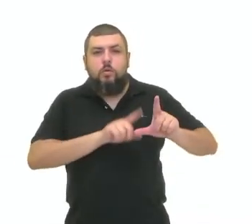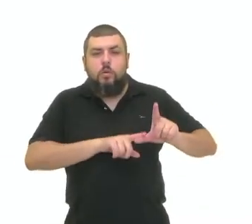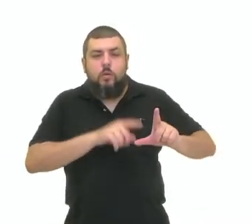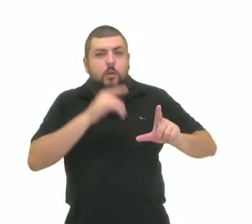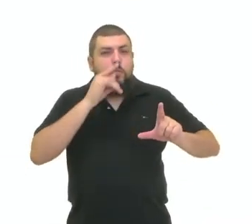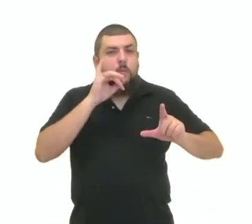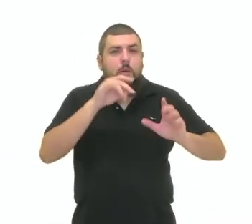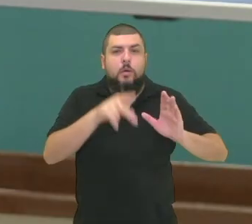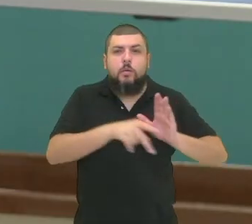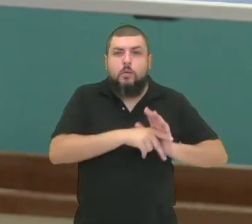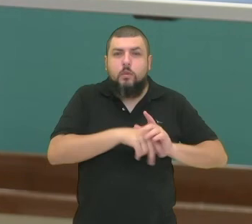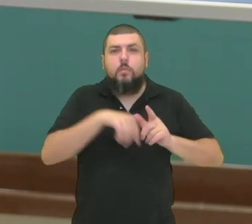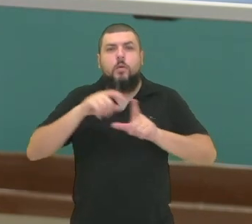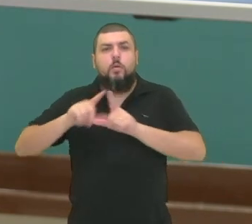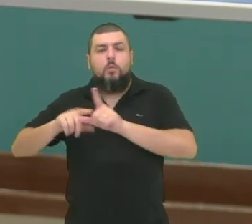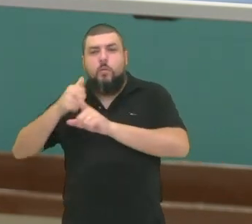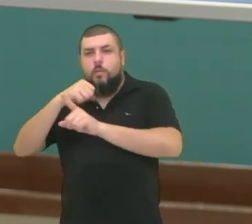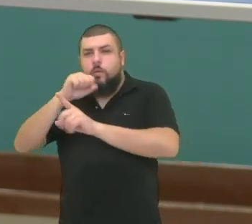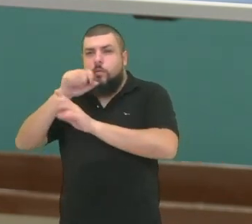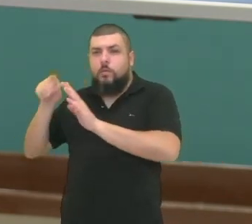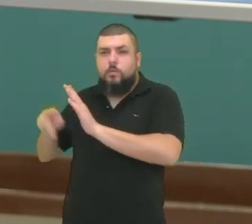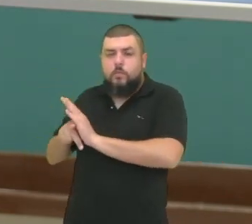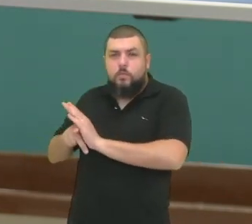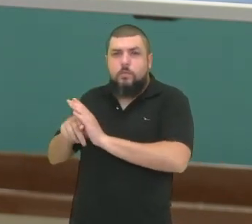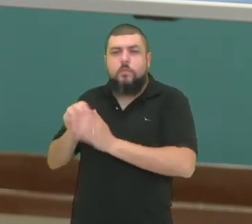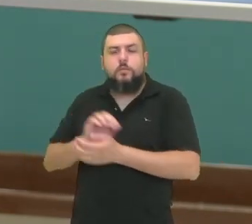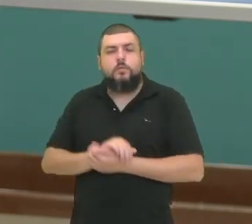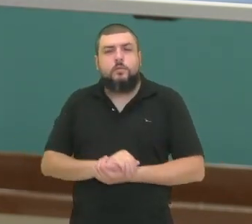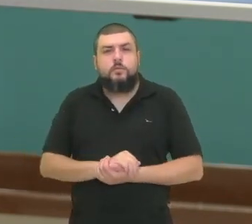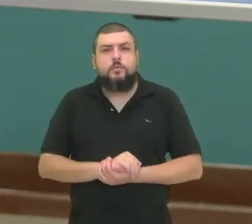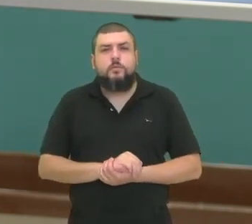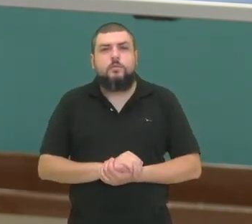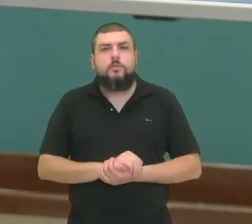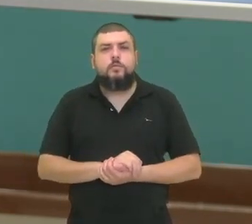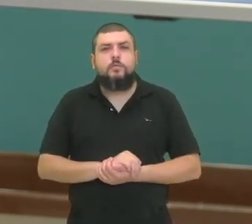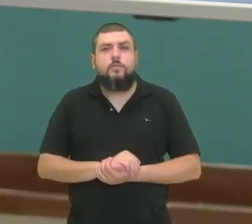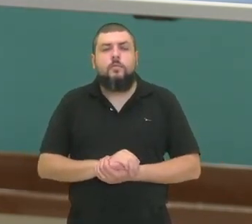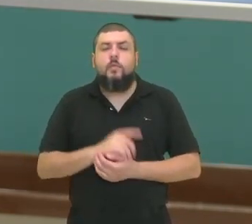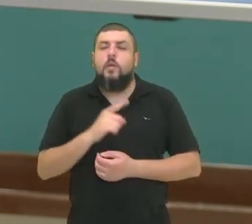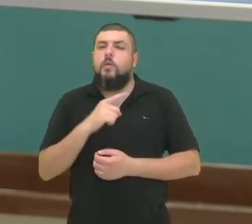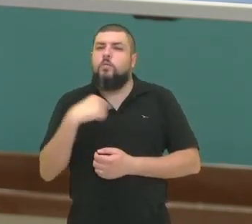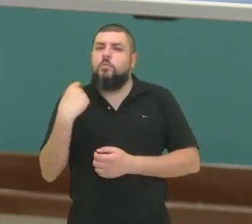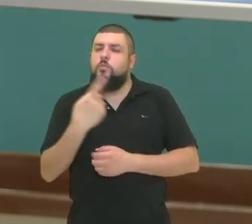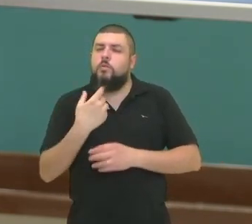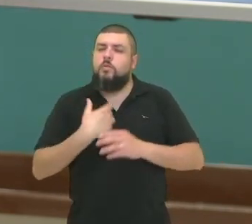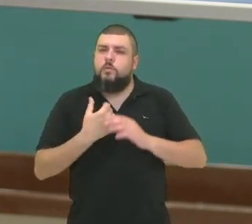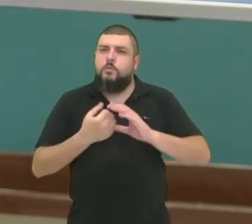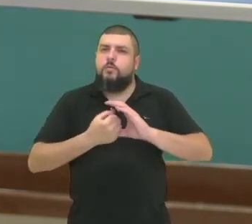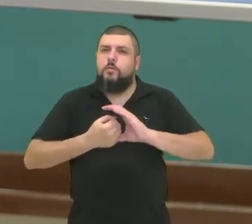outro proveniente do pai. Como a professora já falou, todos nós temos